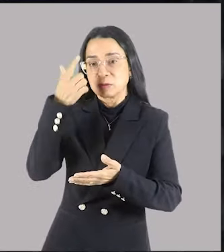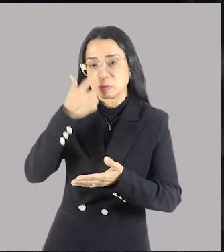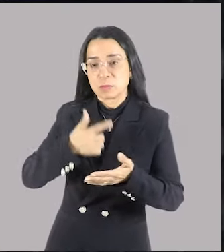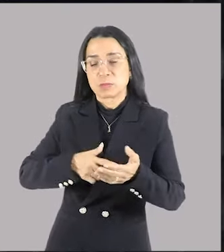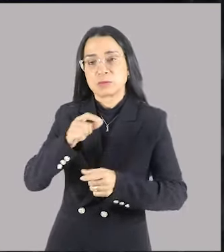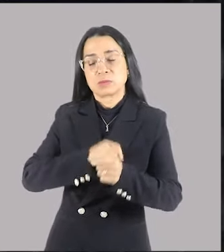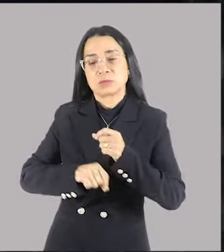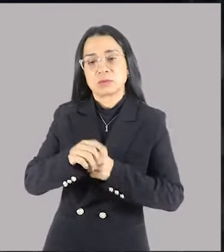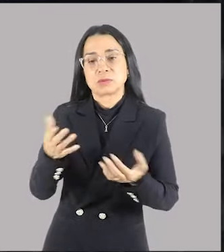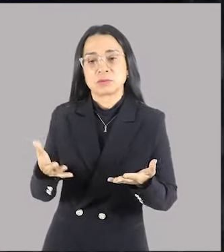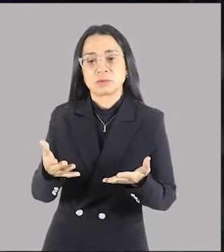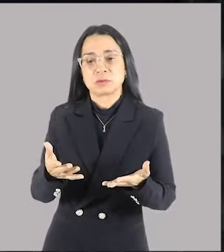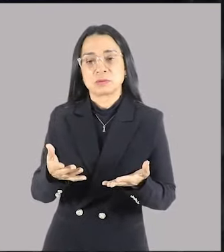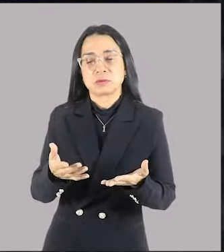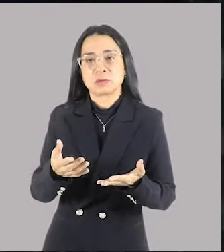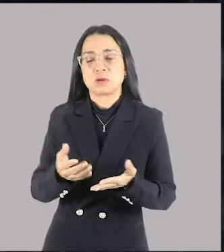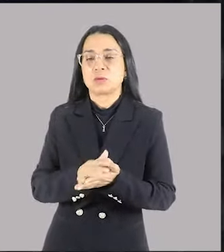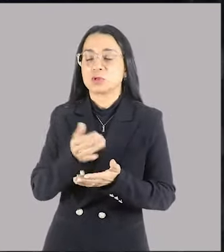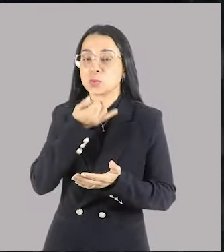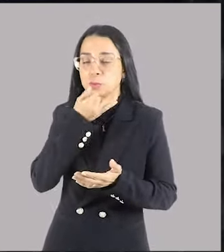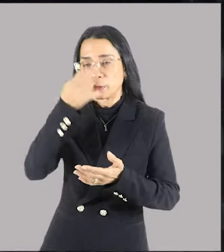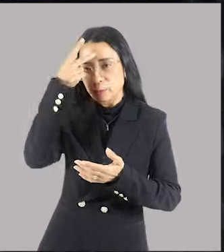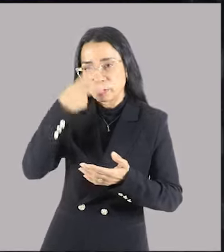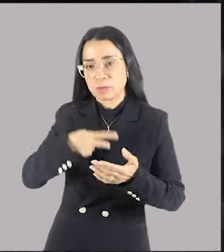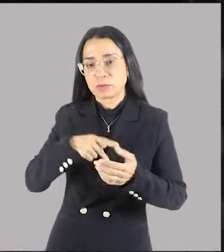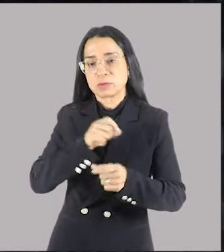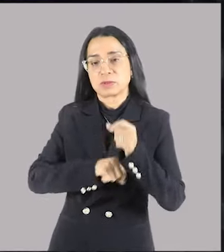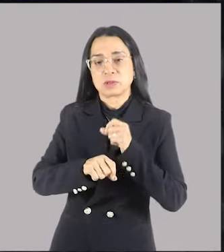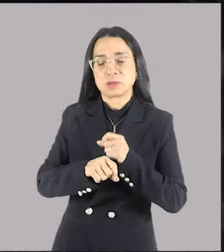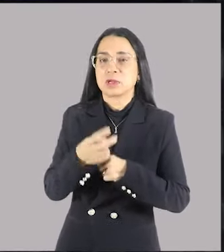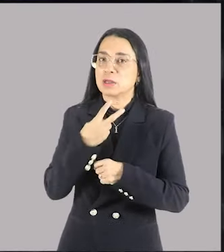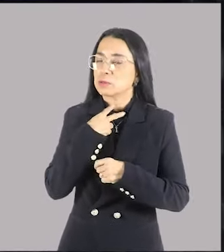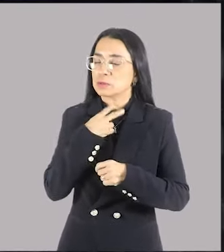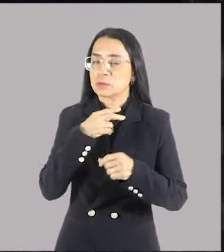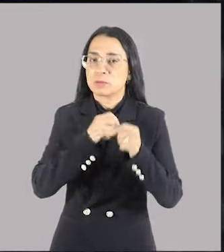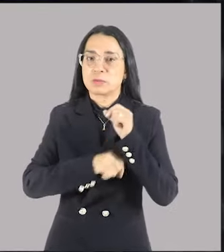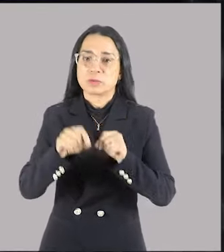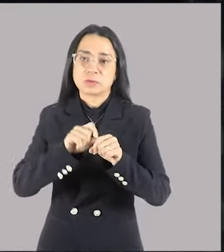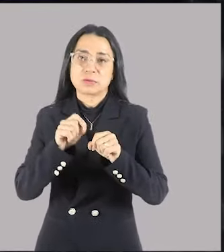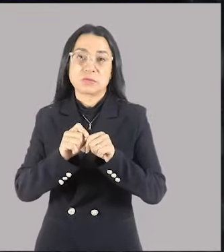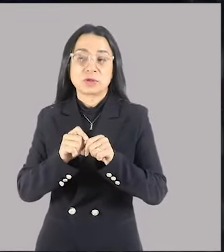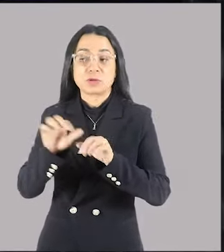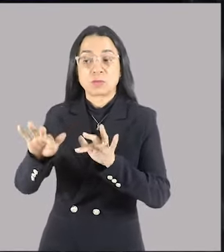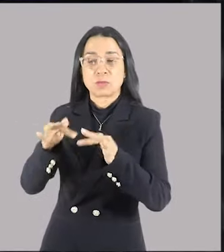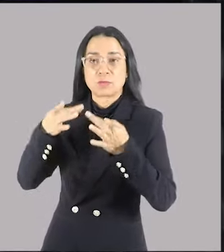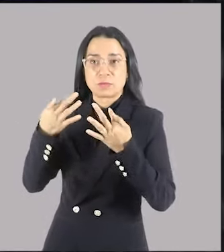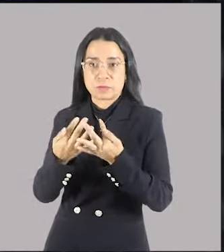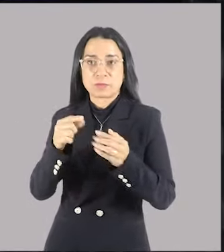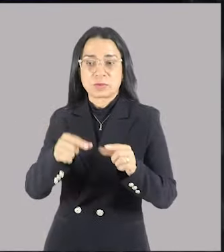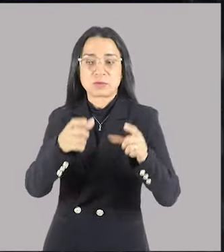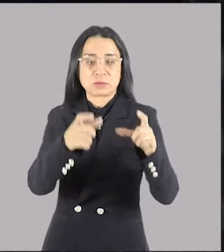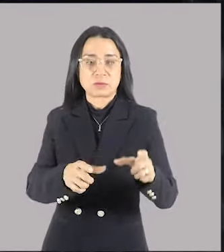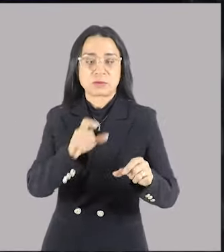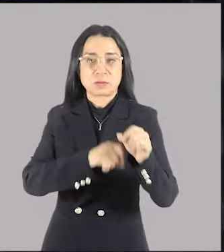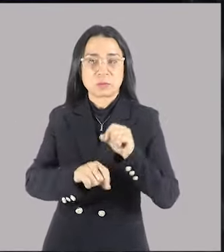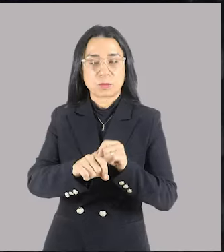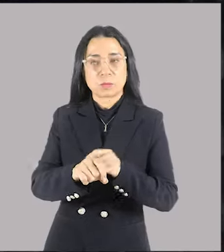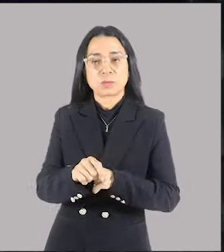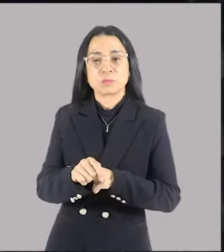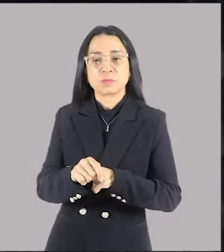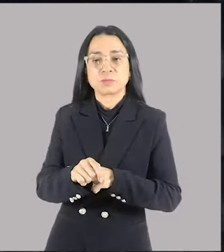em comissão não podem ser exercidos por exemplo por parentes daquele órgão instituidor daquele daquela